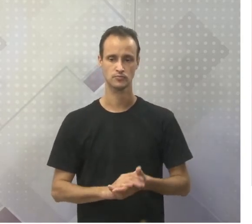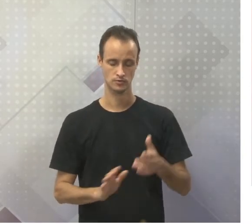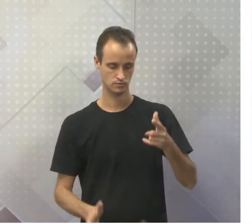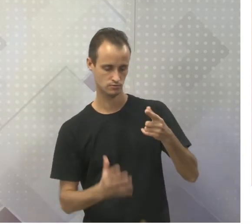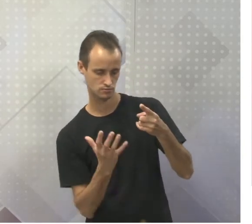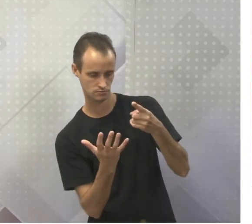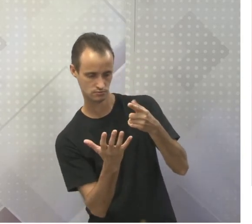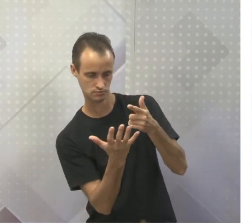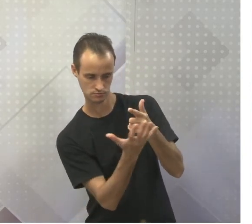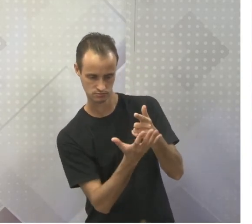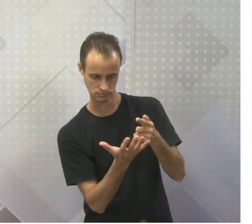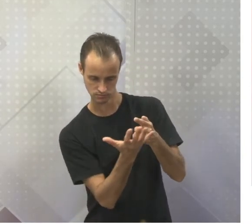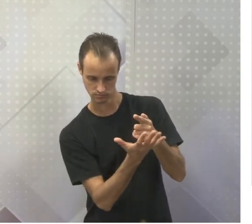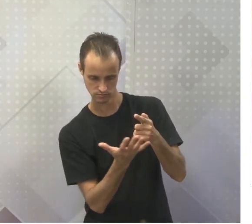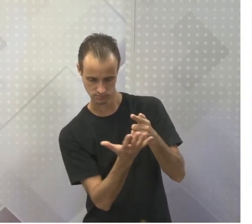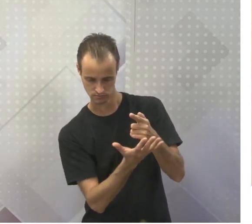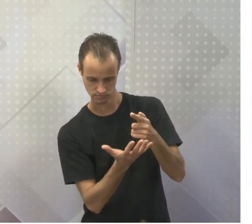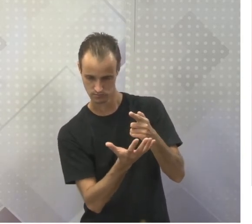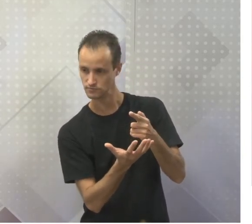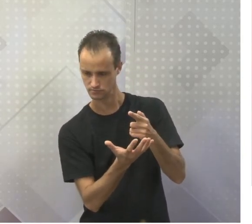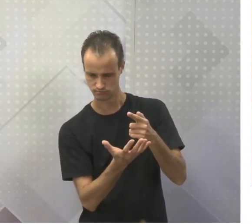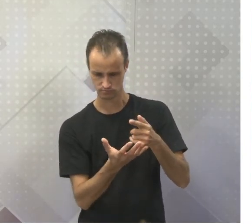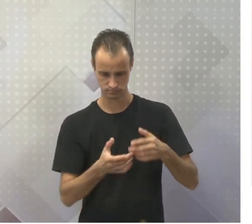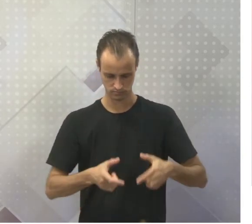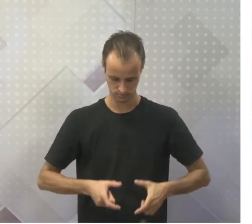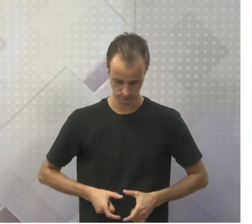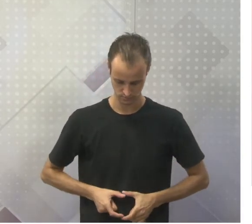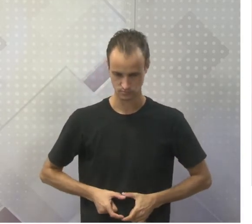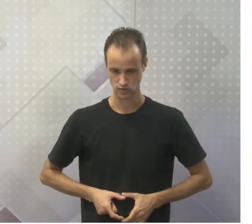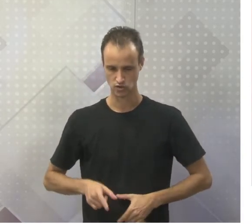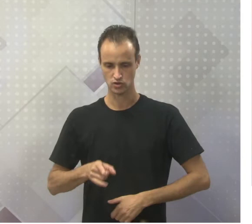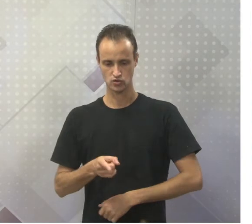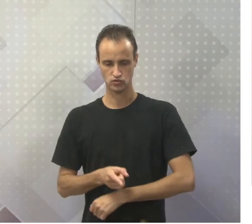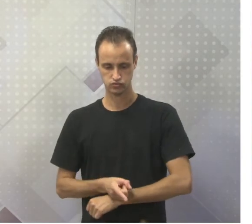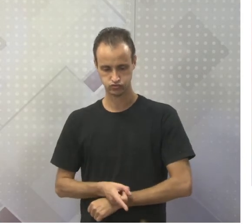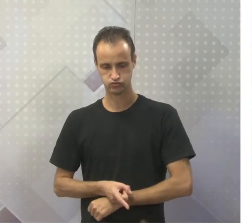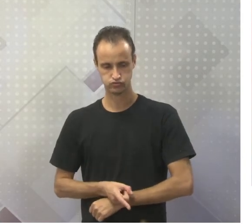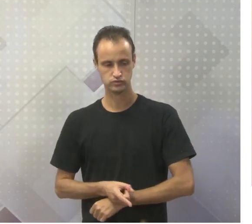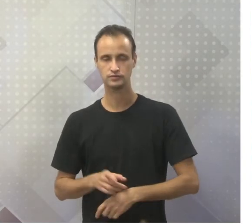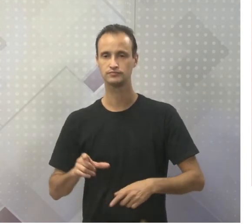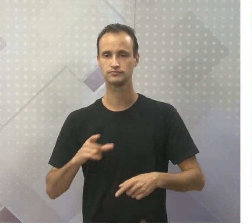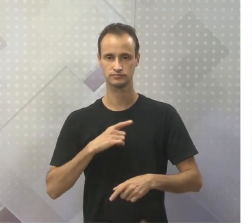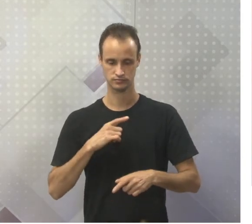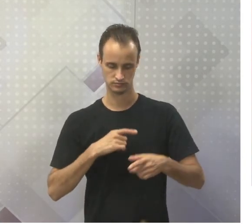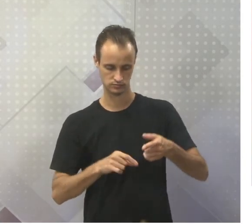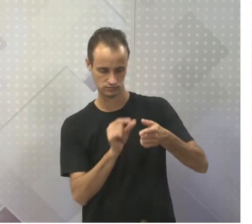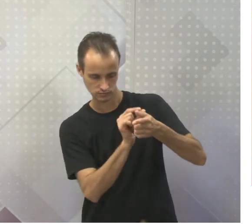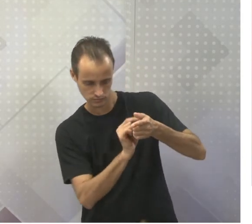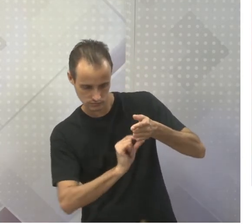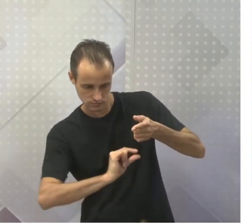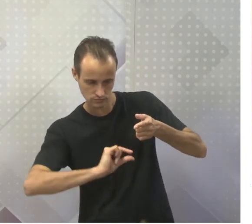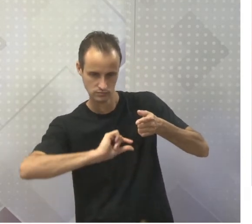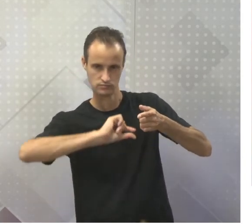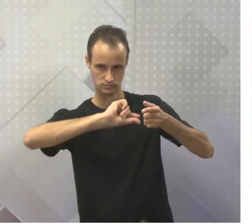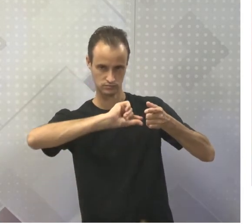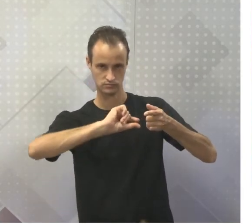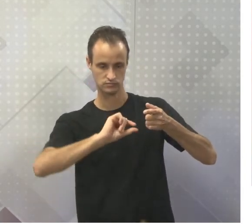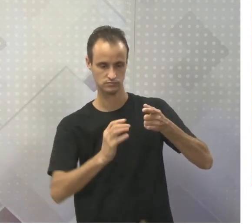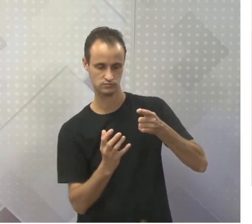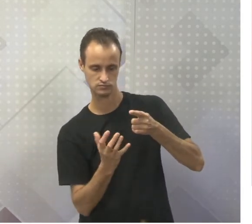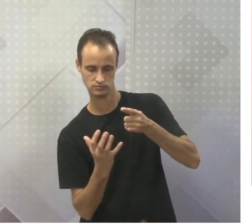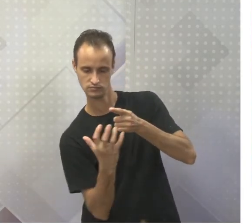tem a bexiga, não é reprodutor. Você tem a vesícula seminal, é reprodutor. Você tem